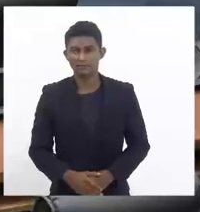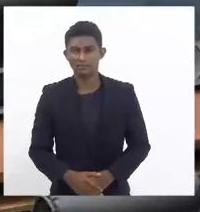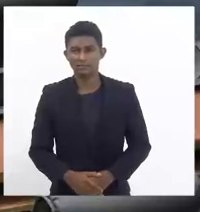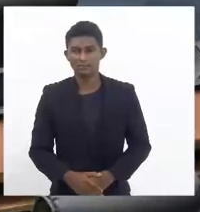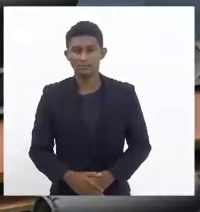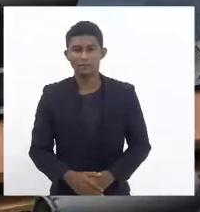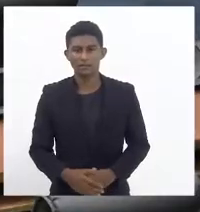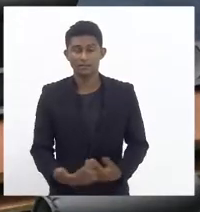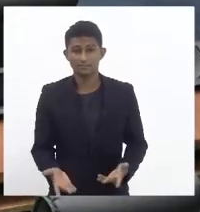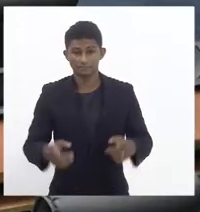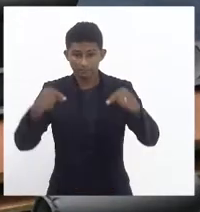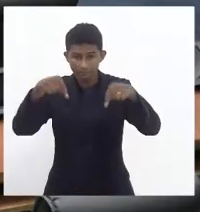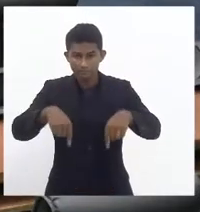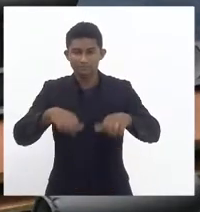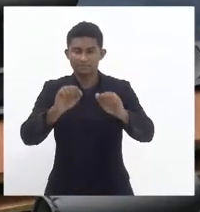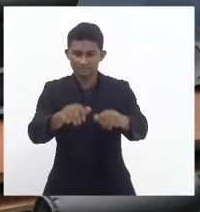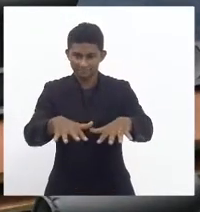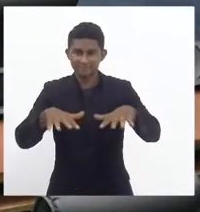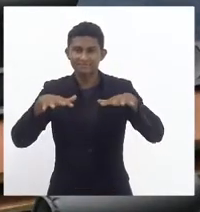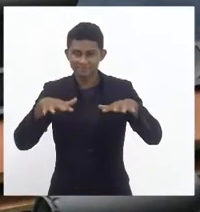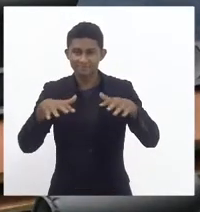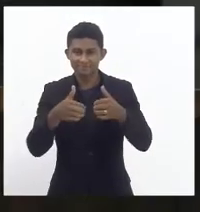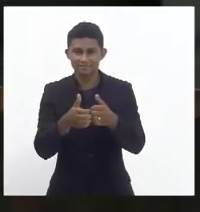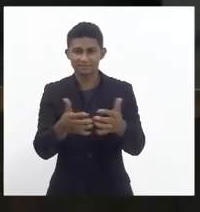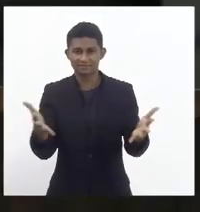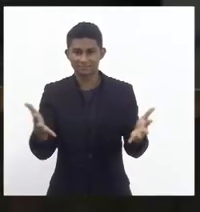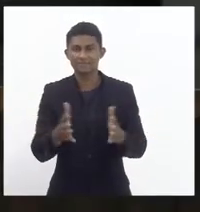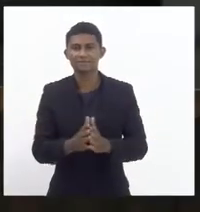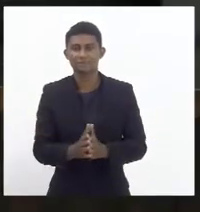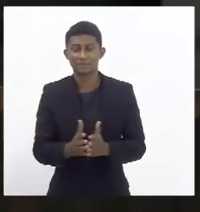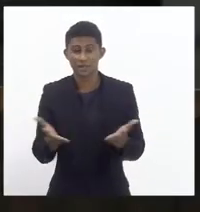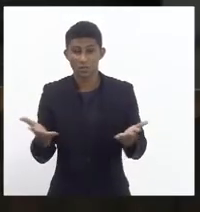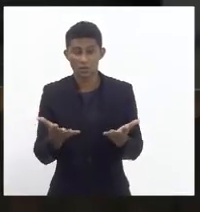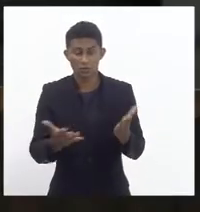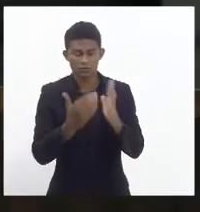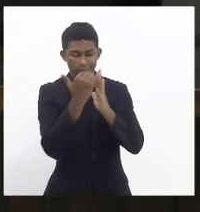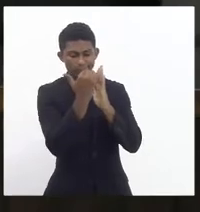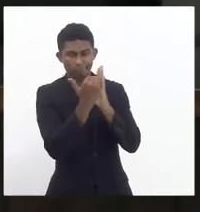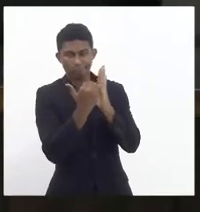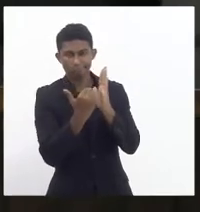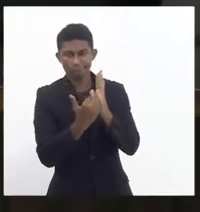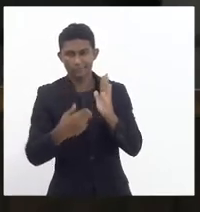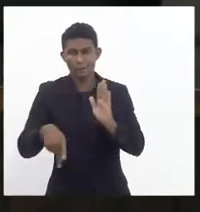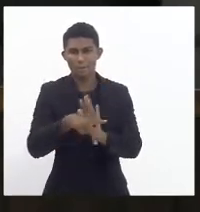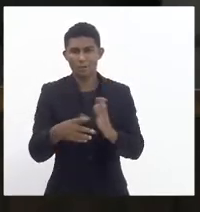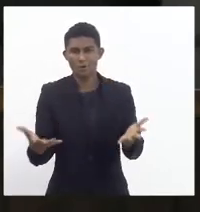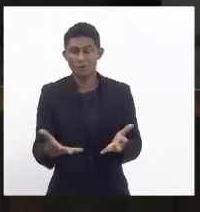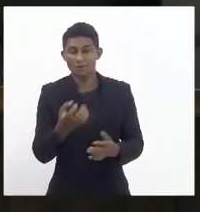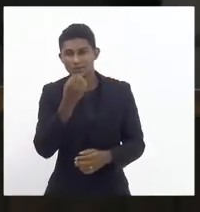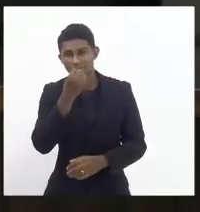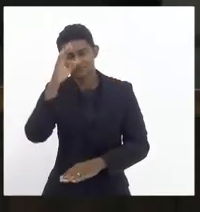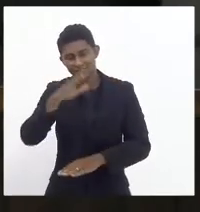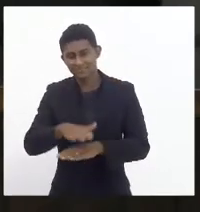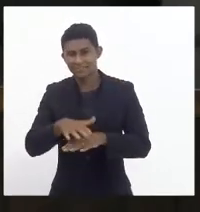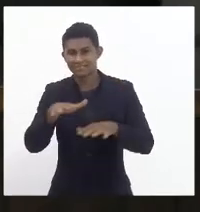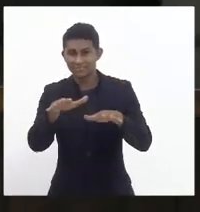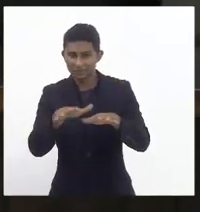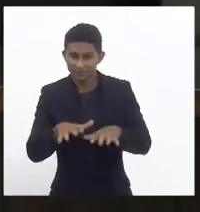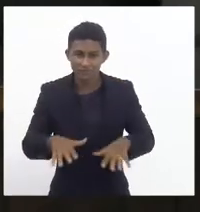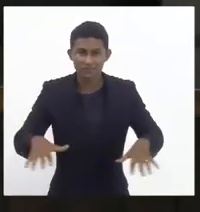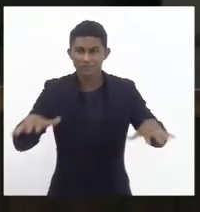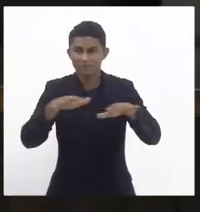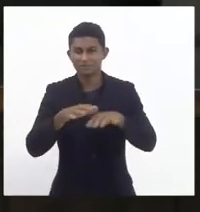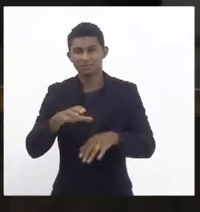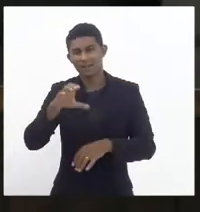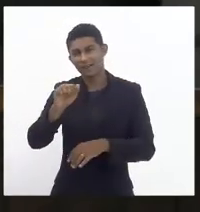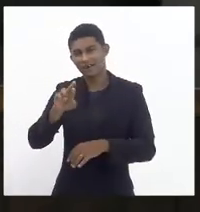Boa tarde aberta a sessão passa-se a ordem do dia boa tarde a todas e todos boa